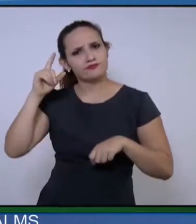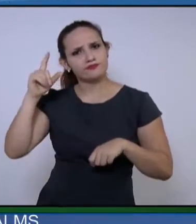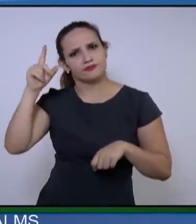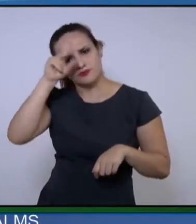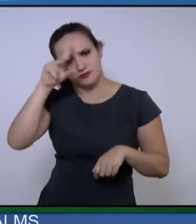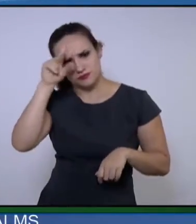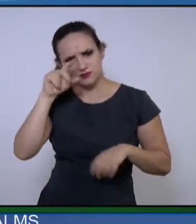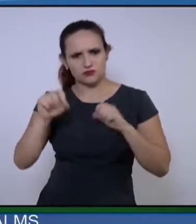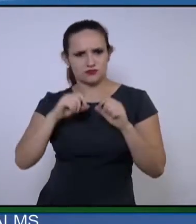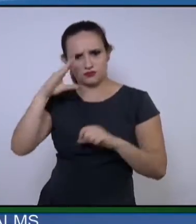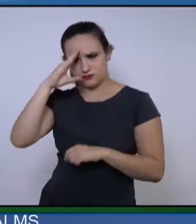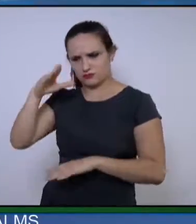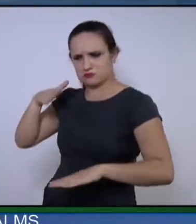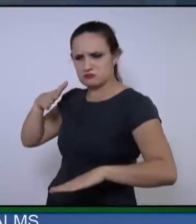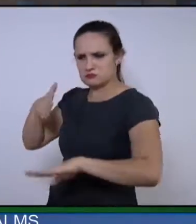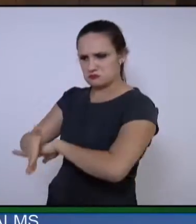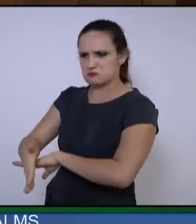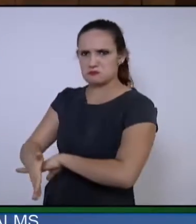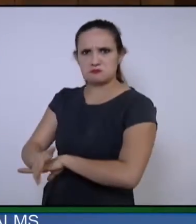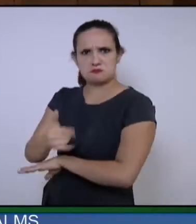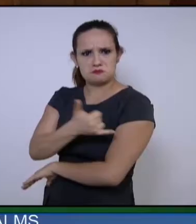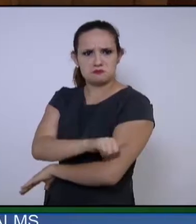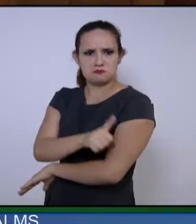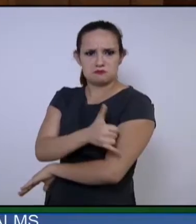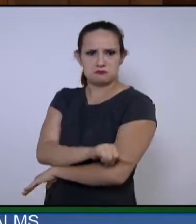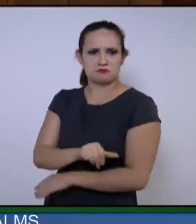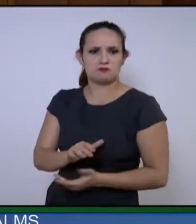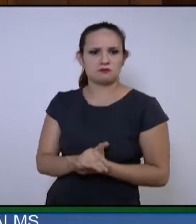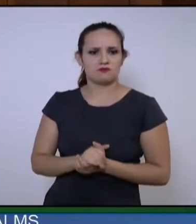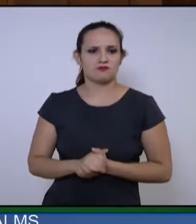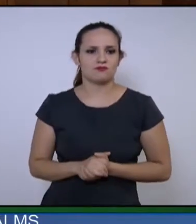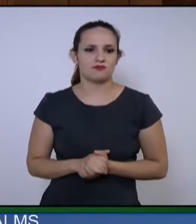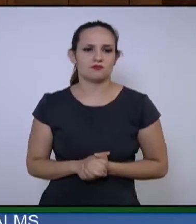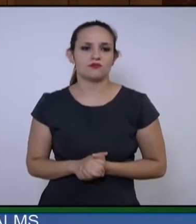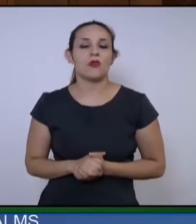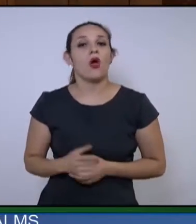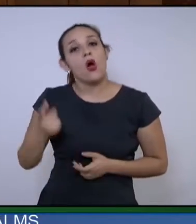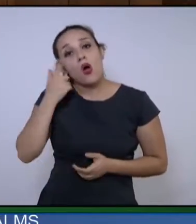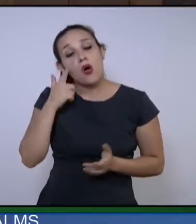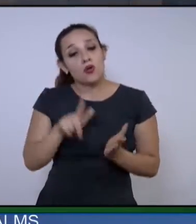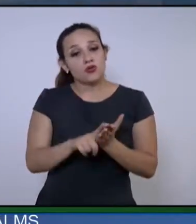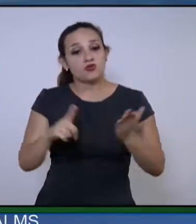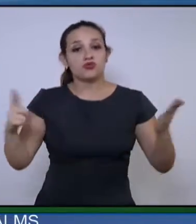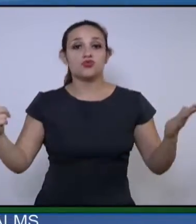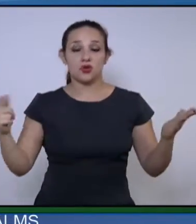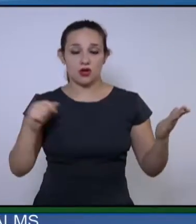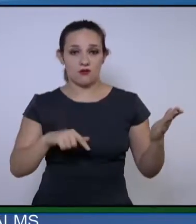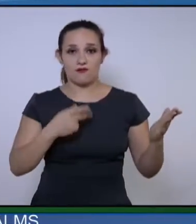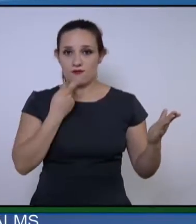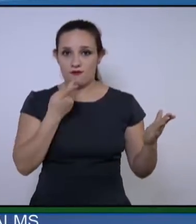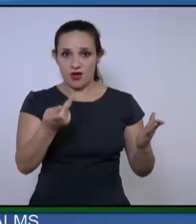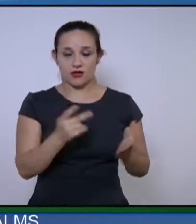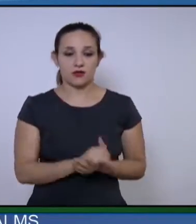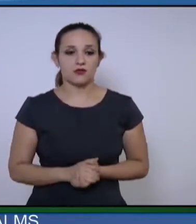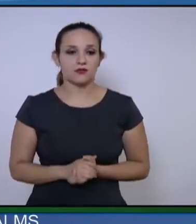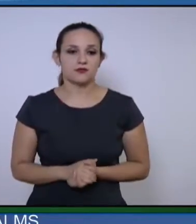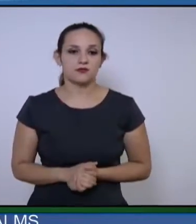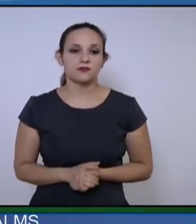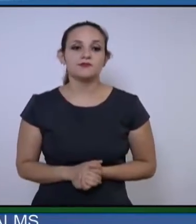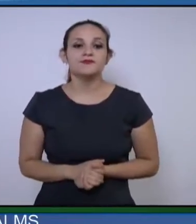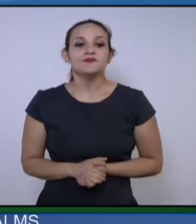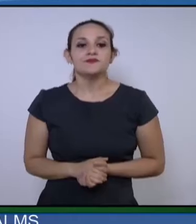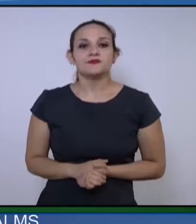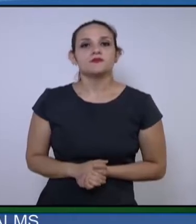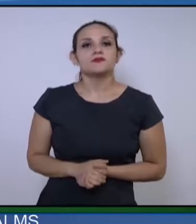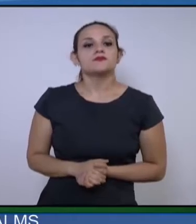intervenção, do Exército, etc. Aí, de repente, não sou eu que estou dizendo, está aqui, é o jornal que está dizendo isso. Um deles, que